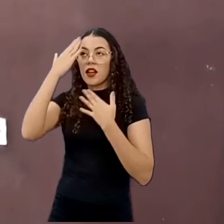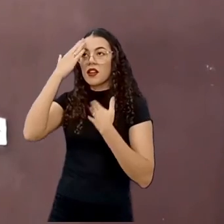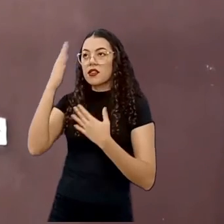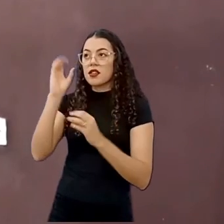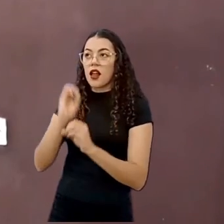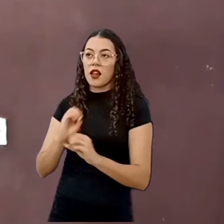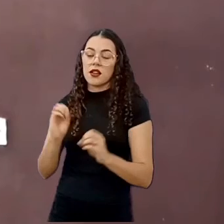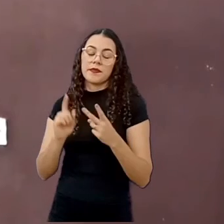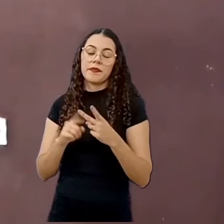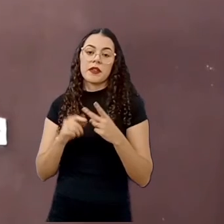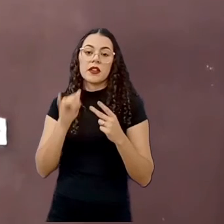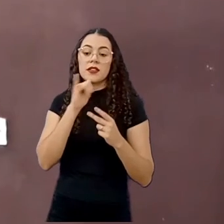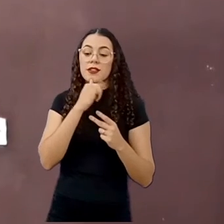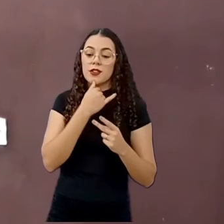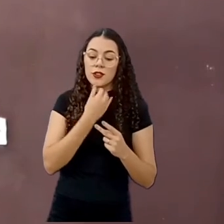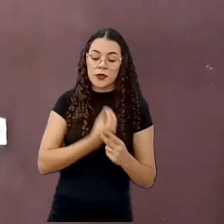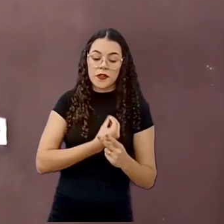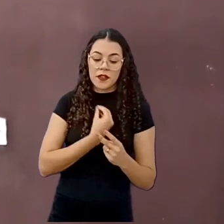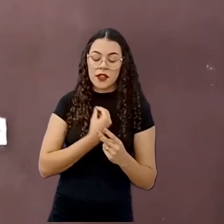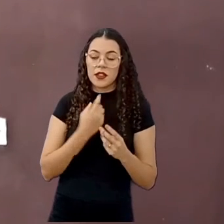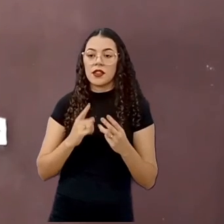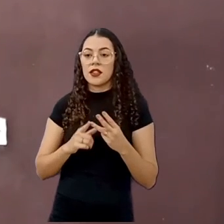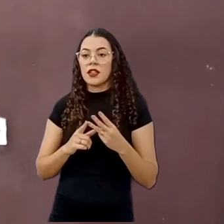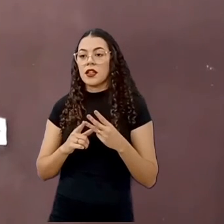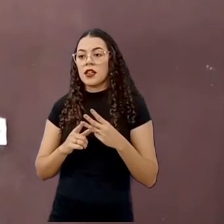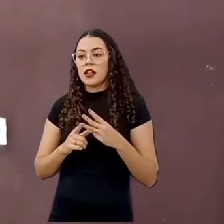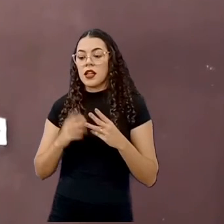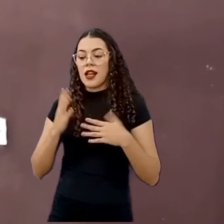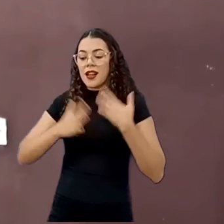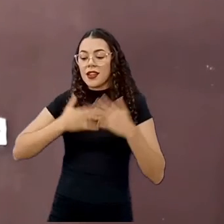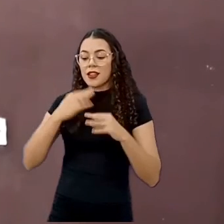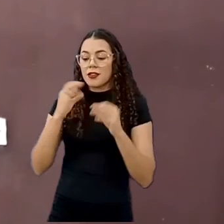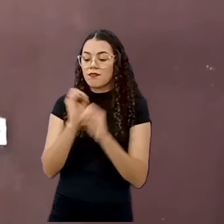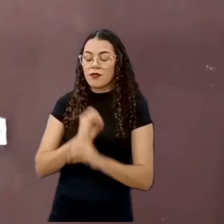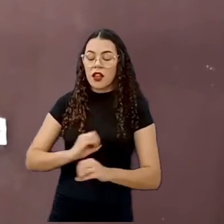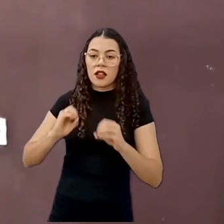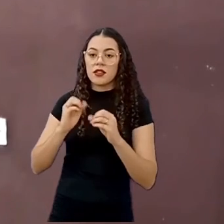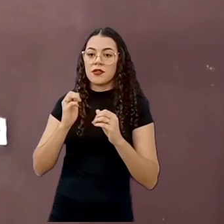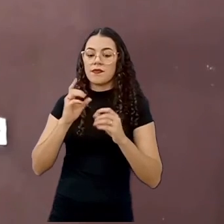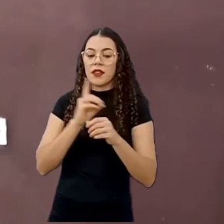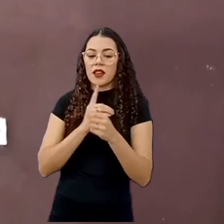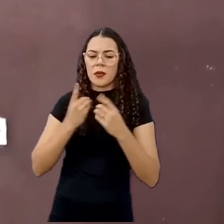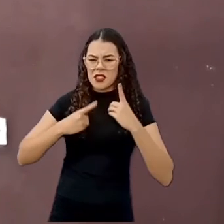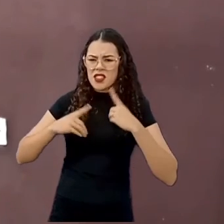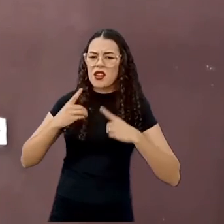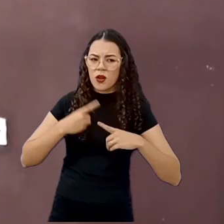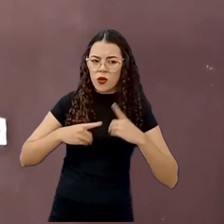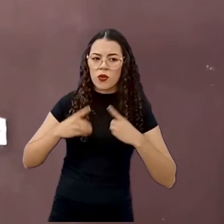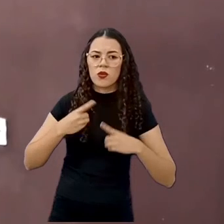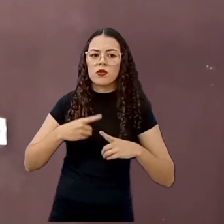de tristeza, de infelicidade, depressão, ansiedade.